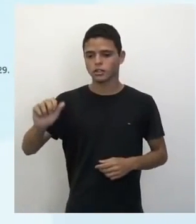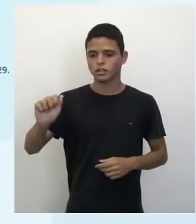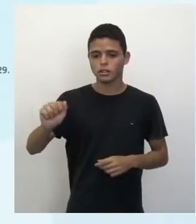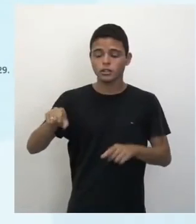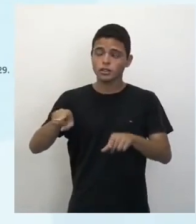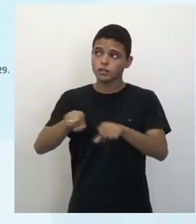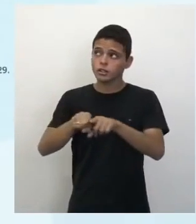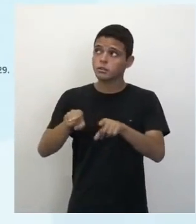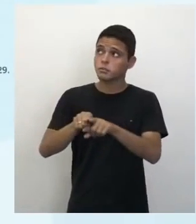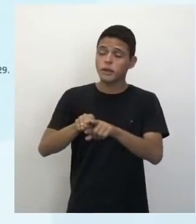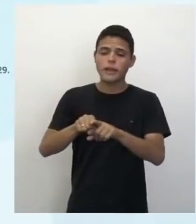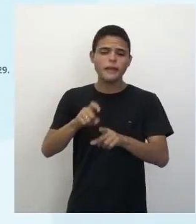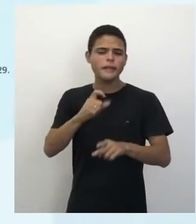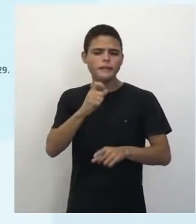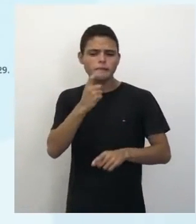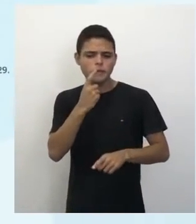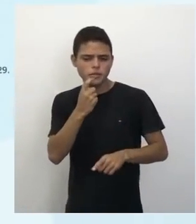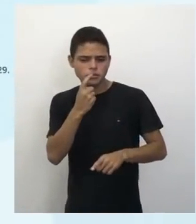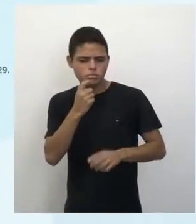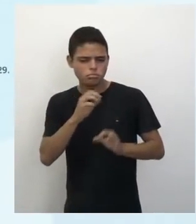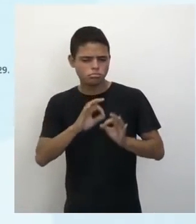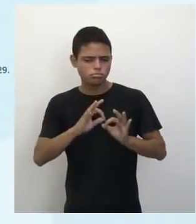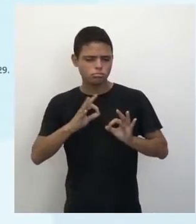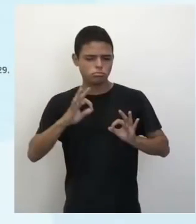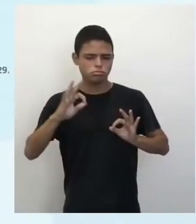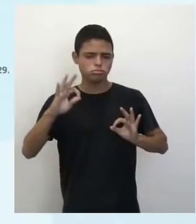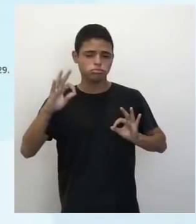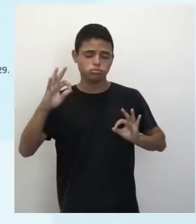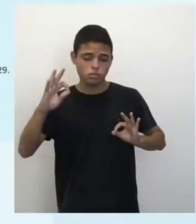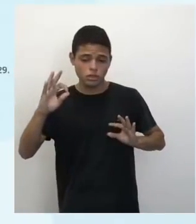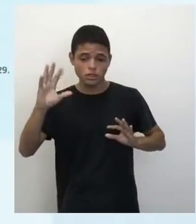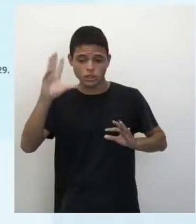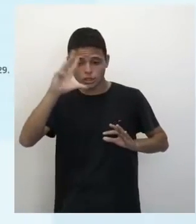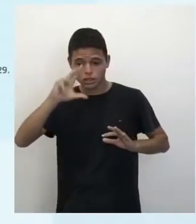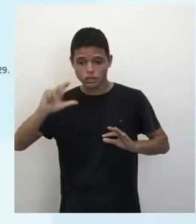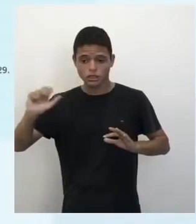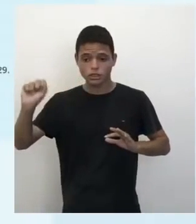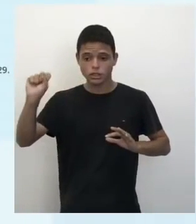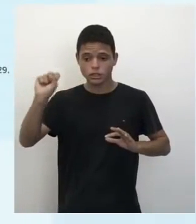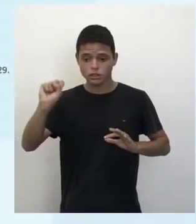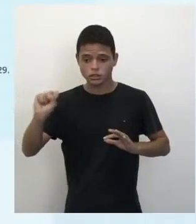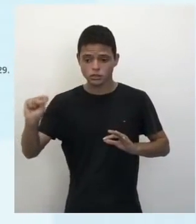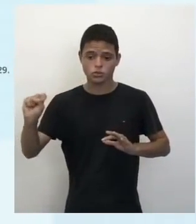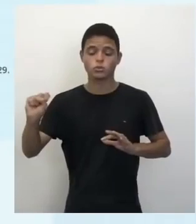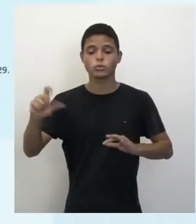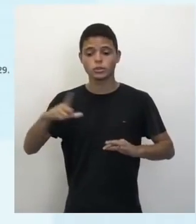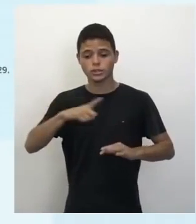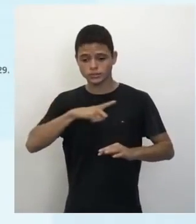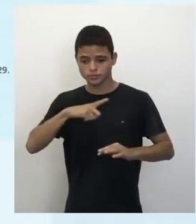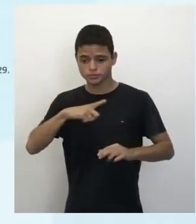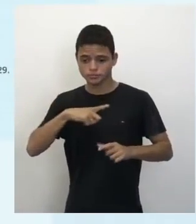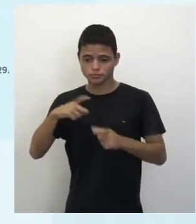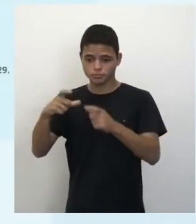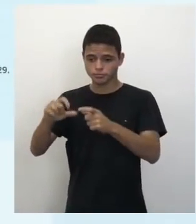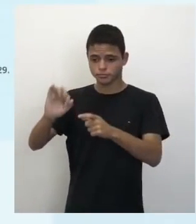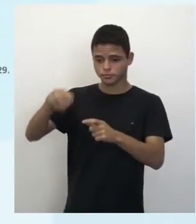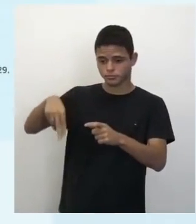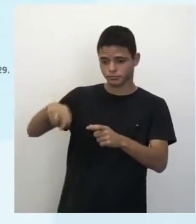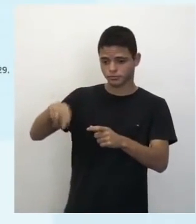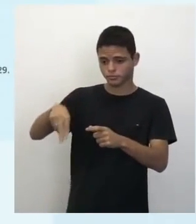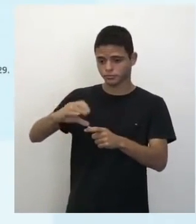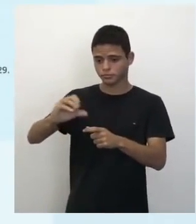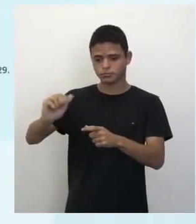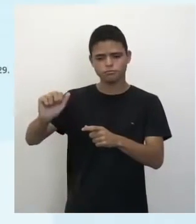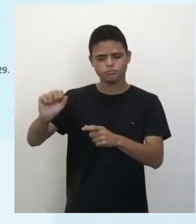vermelho, correndo para ali a América do Sul, nós teremos a civilização Inca, ou